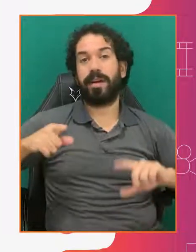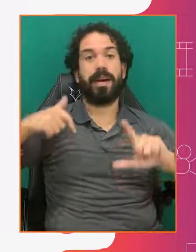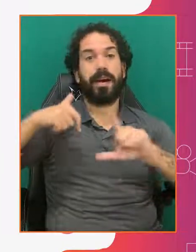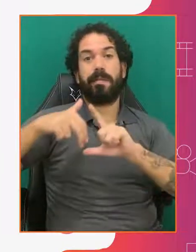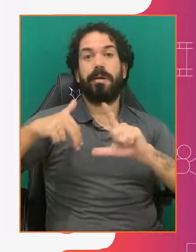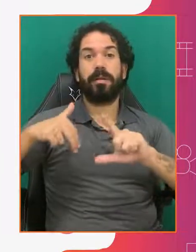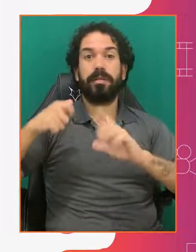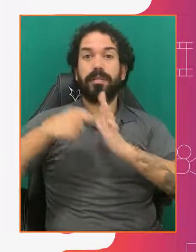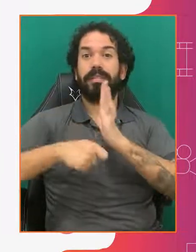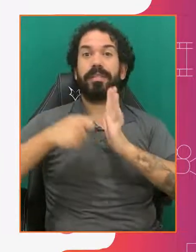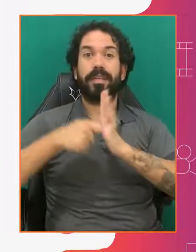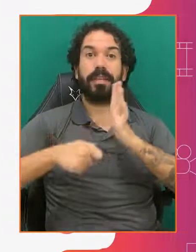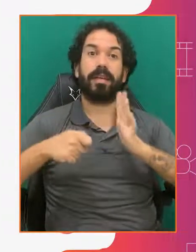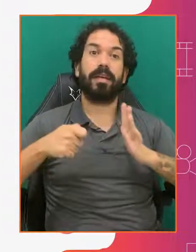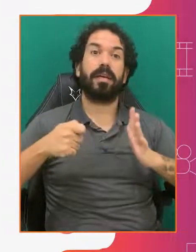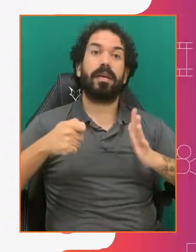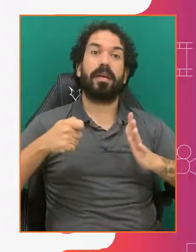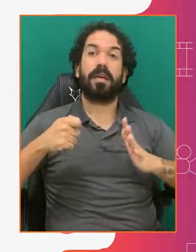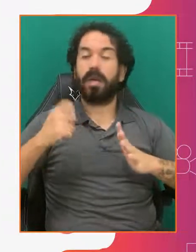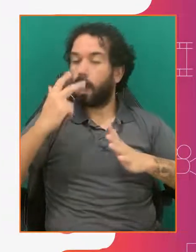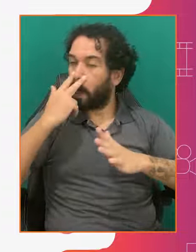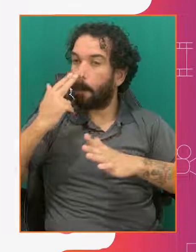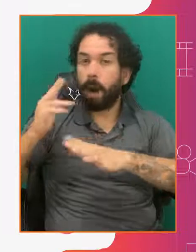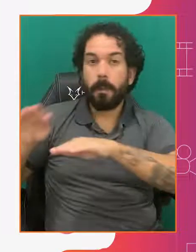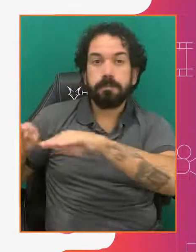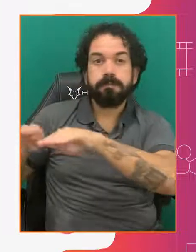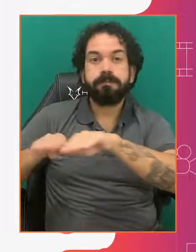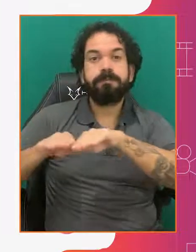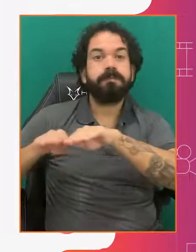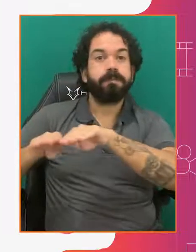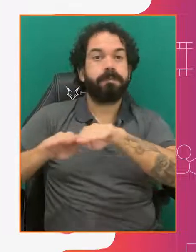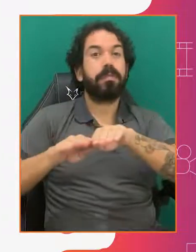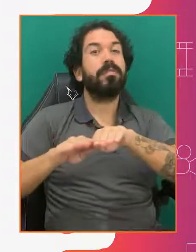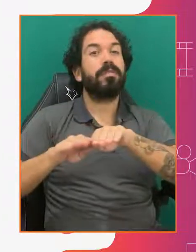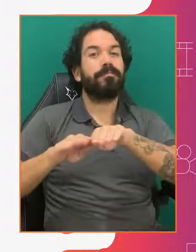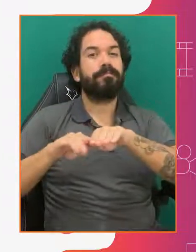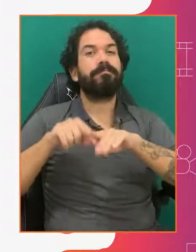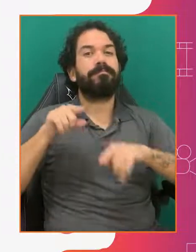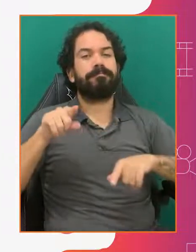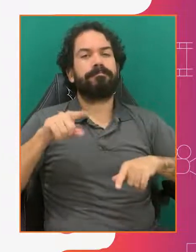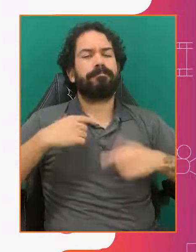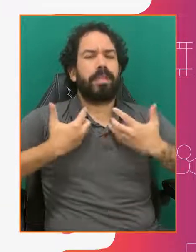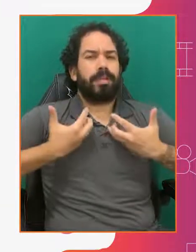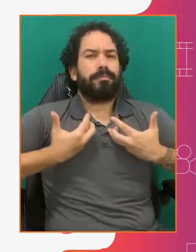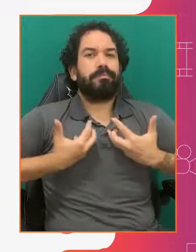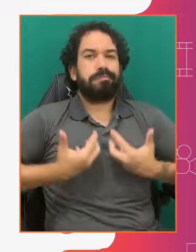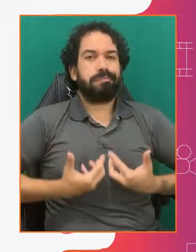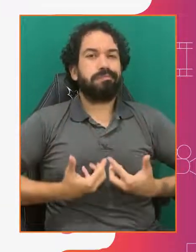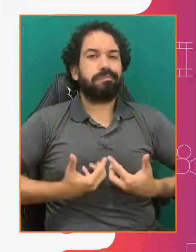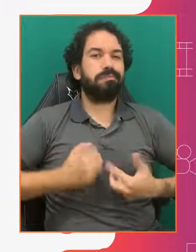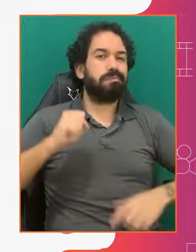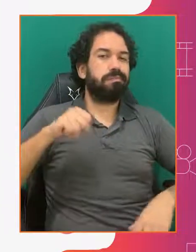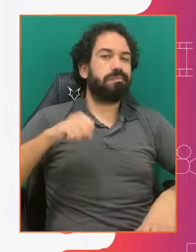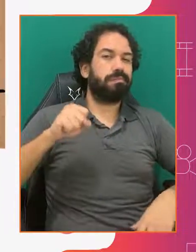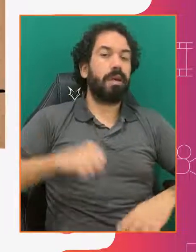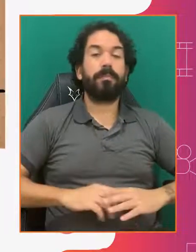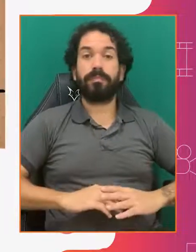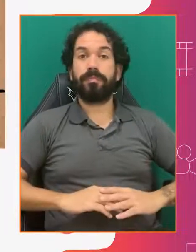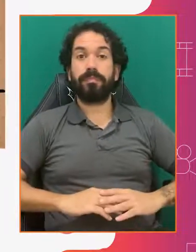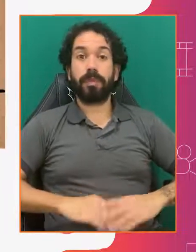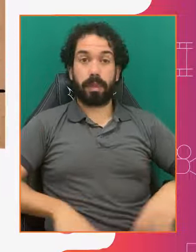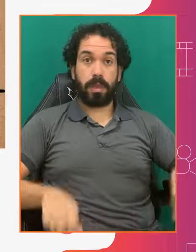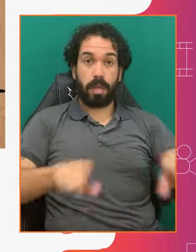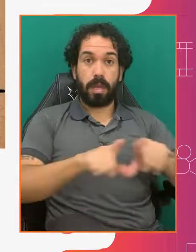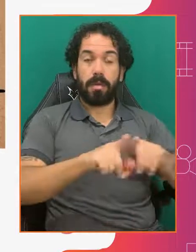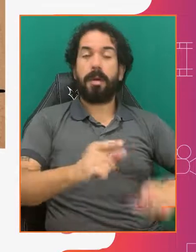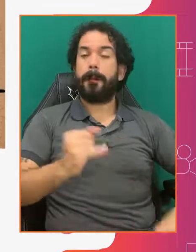animação para tentar minimamente manter o padrão, e isso era bastante desgastante.